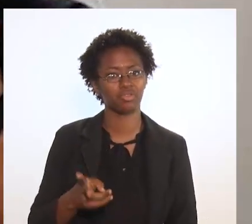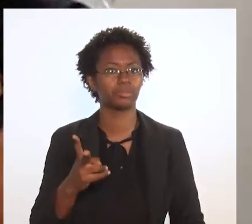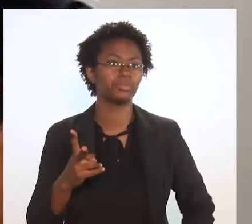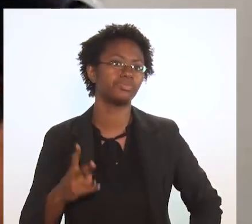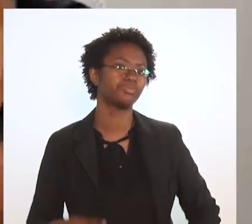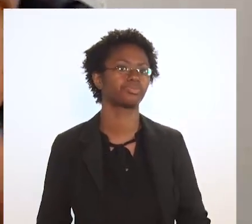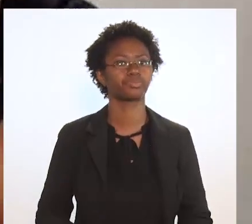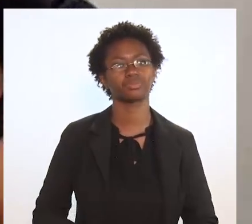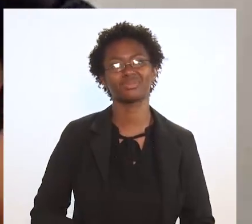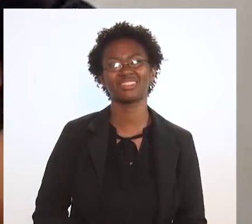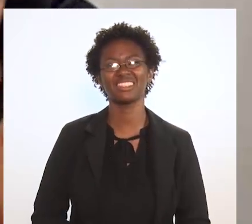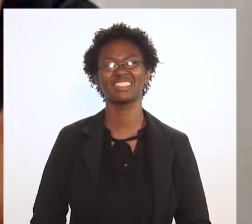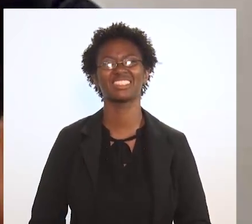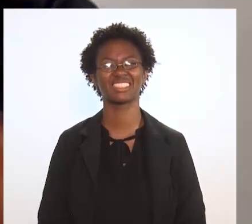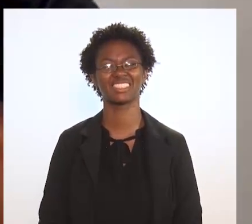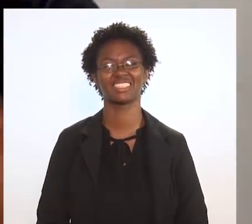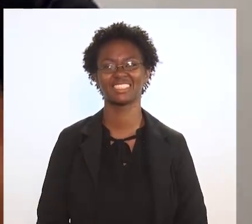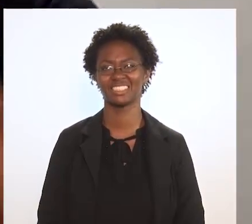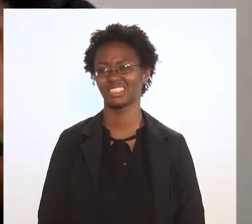improvisar.